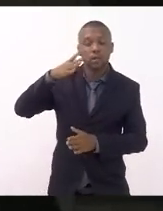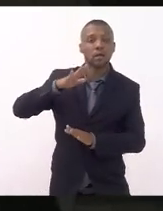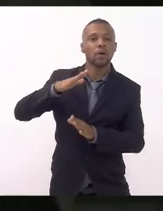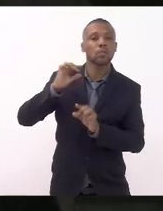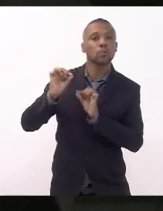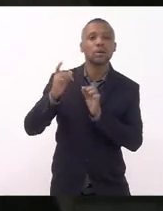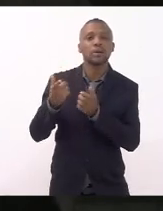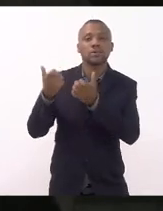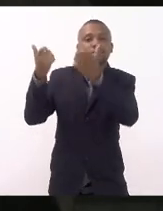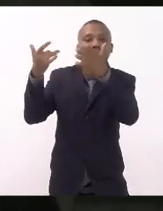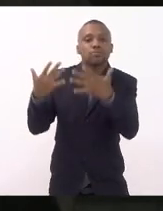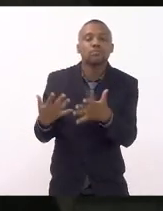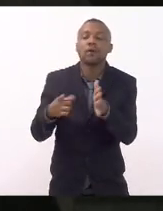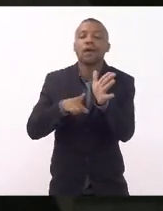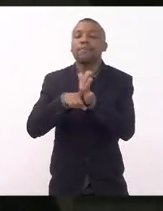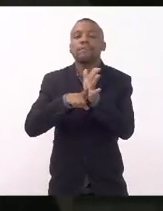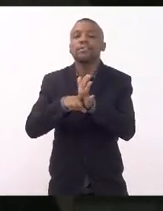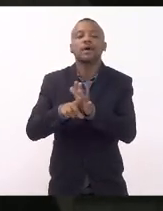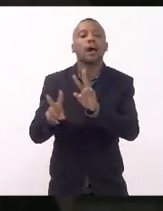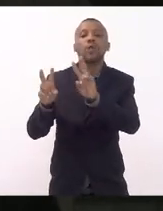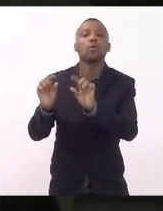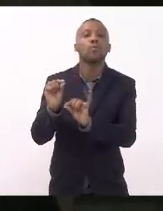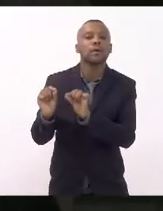sequer sabia do conteúdo da investigação,